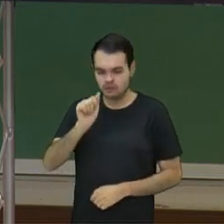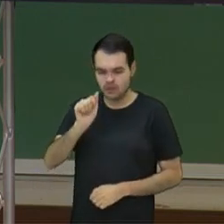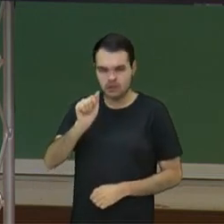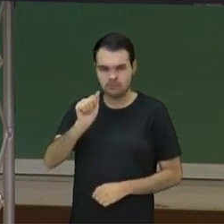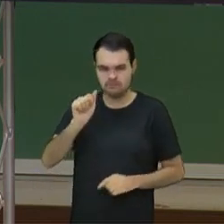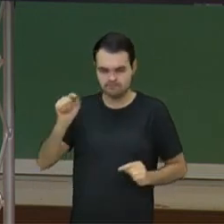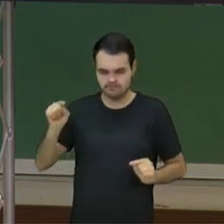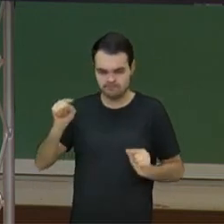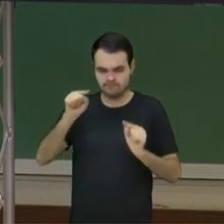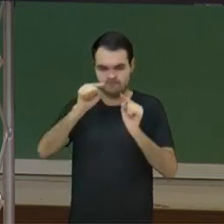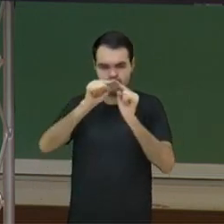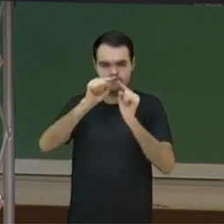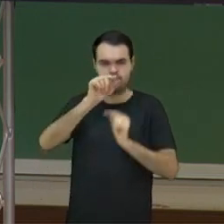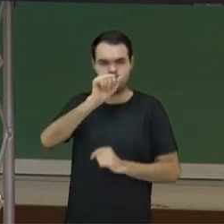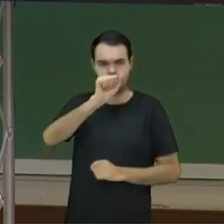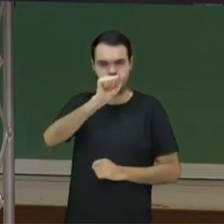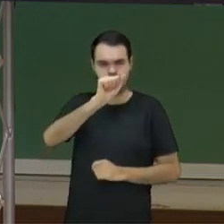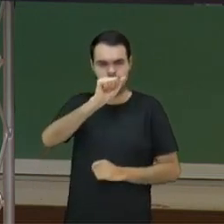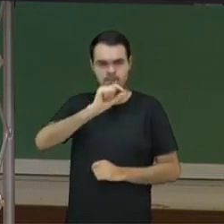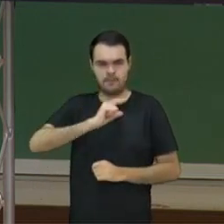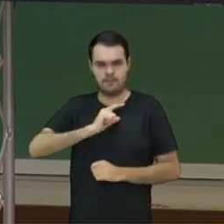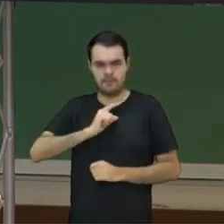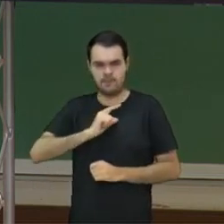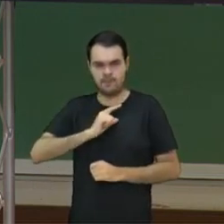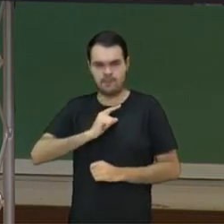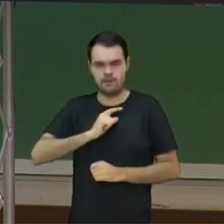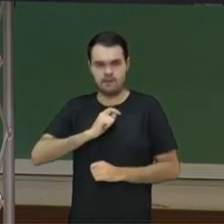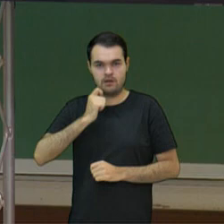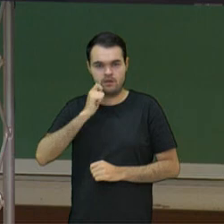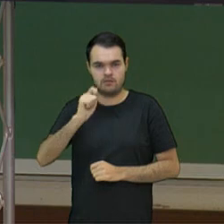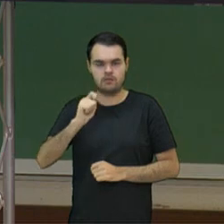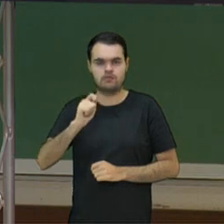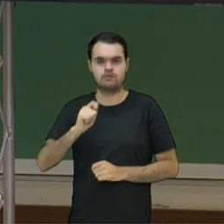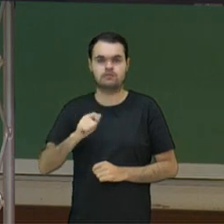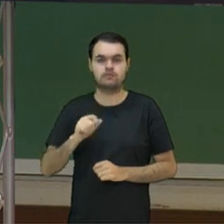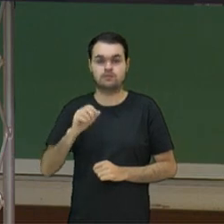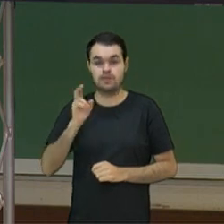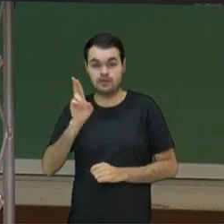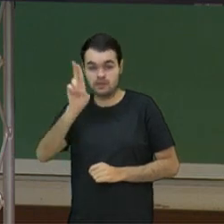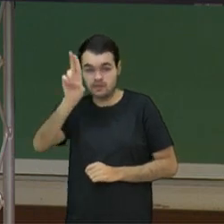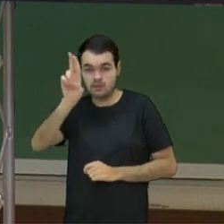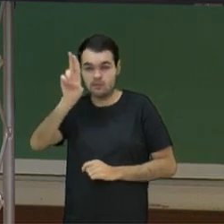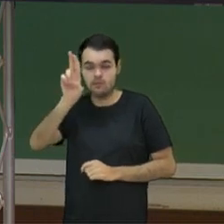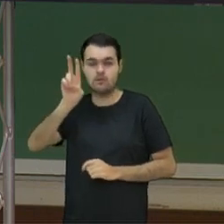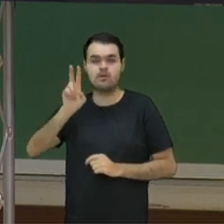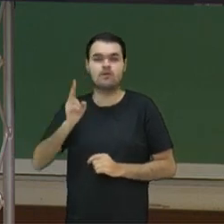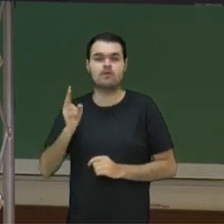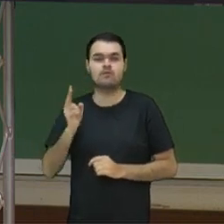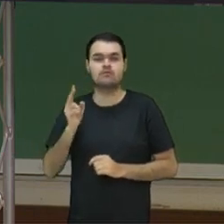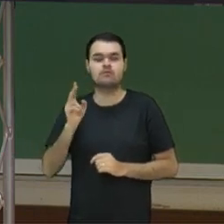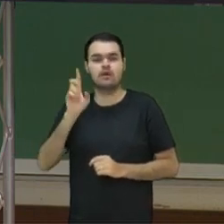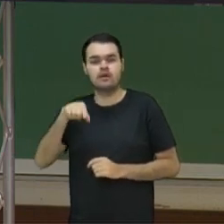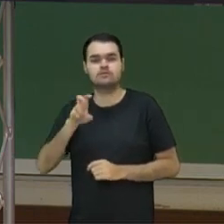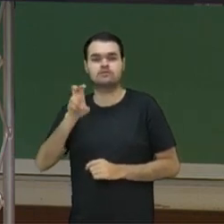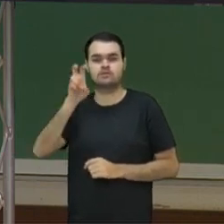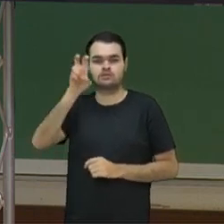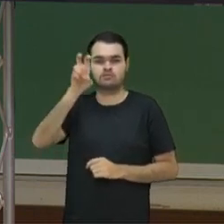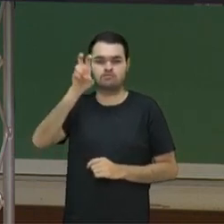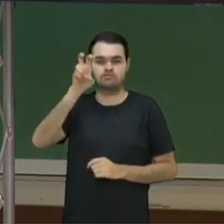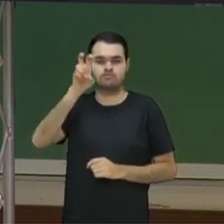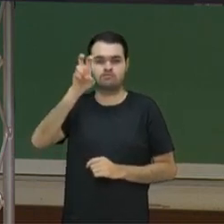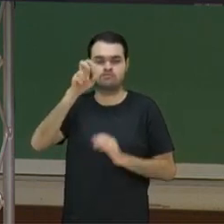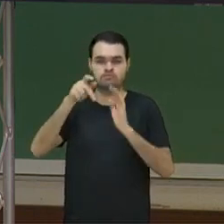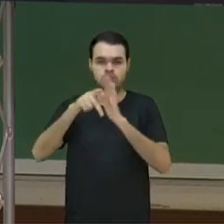valendo a corrente valendo 1 ampere e a tensão valendo 5, né? Então se nós dividirmos